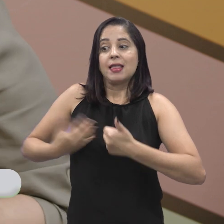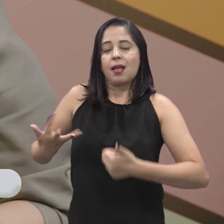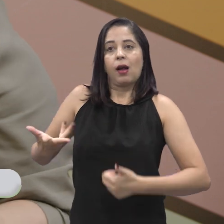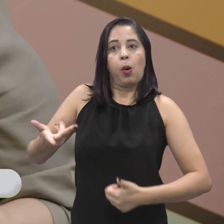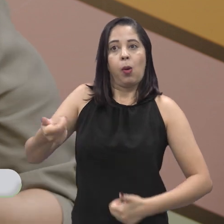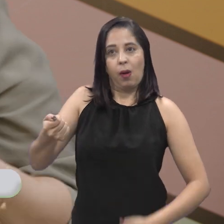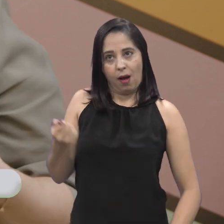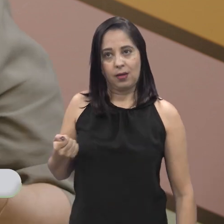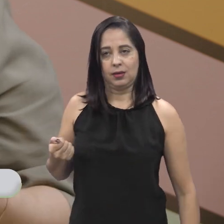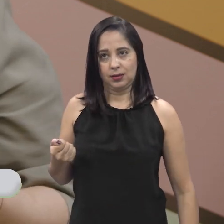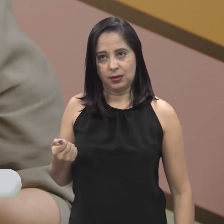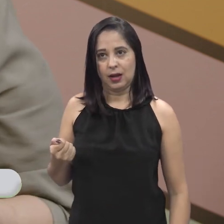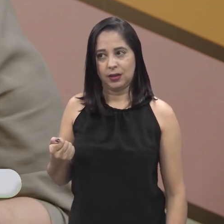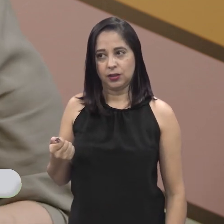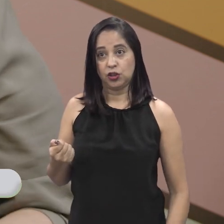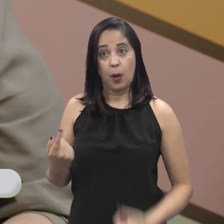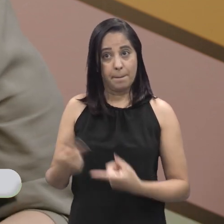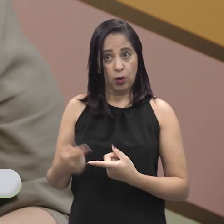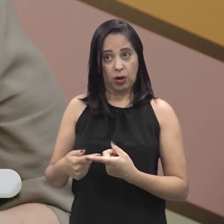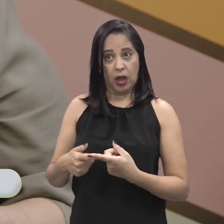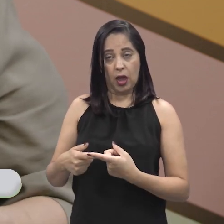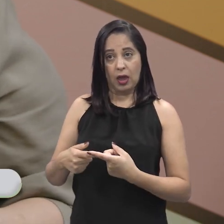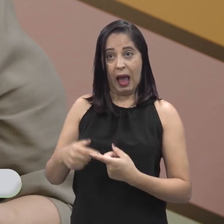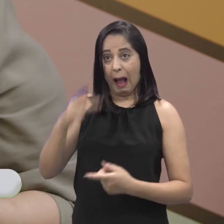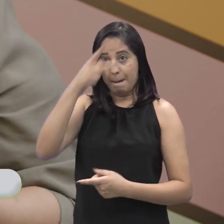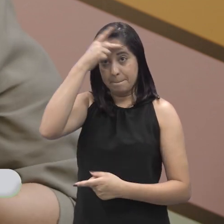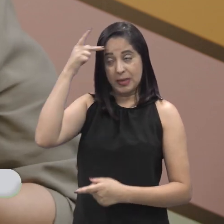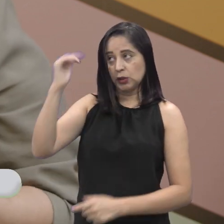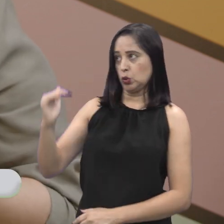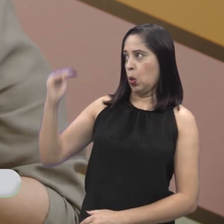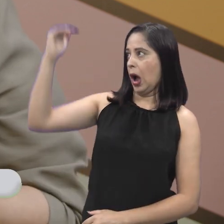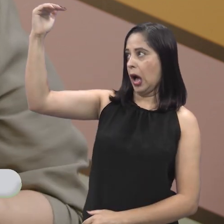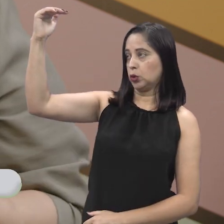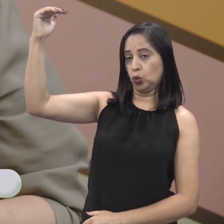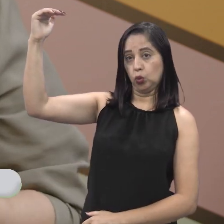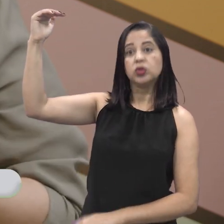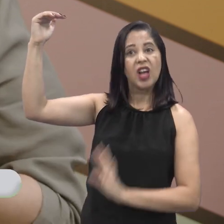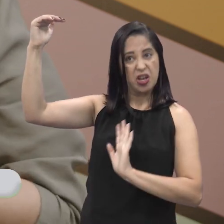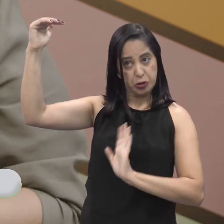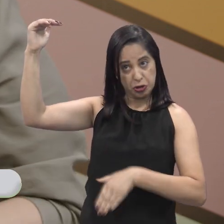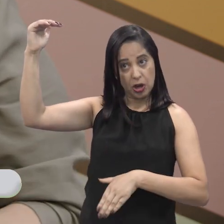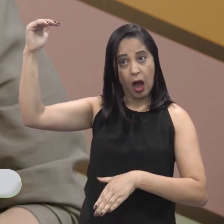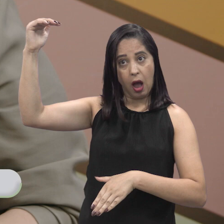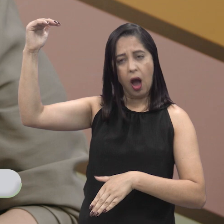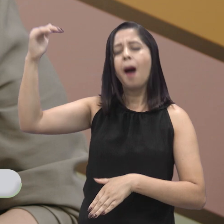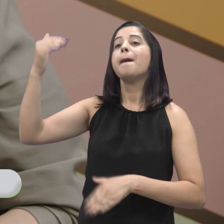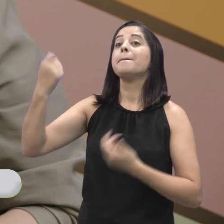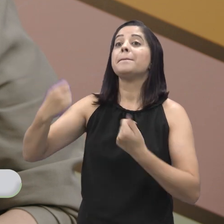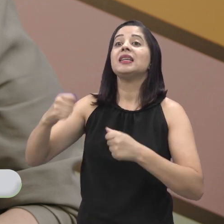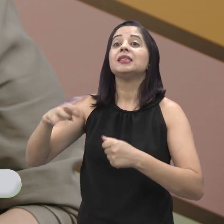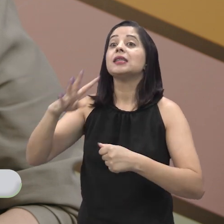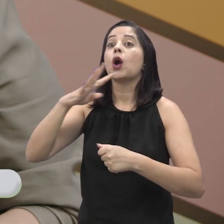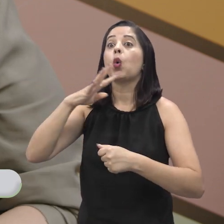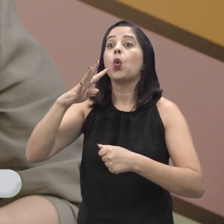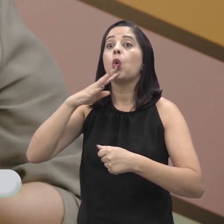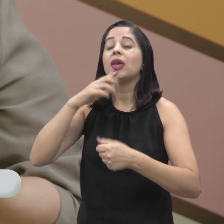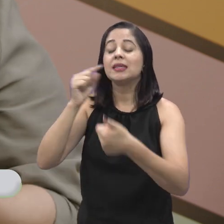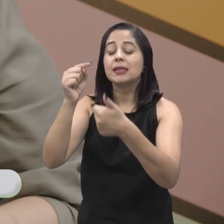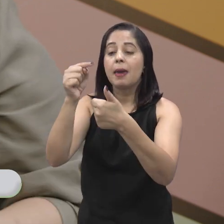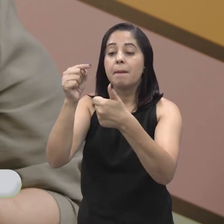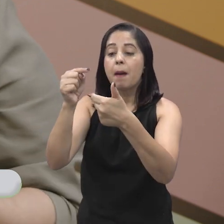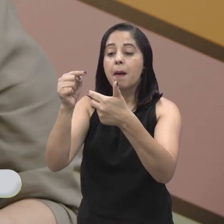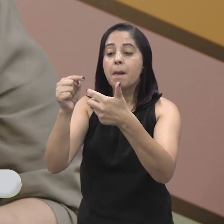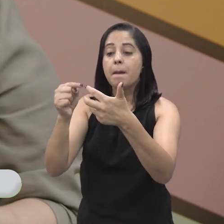ser supridas. E à medida que nós somos adultos, nós precisamos conhecer, né, quais são essas necessidades primordiais